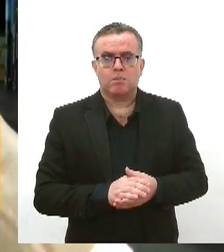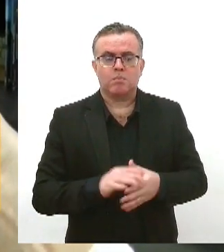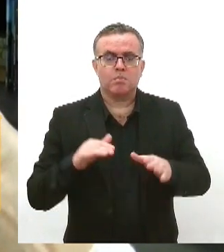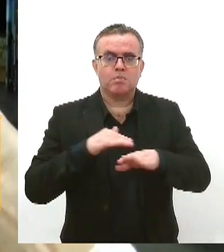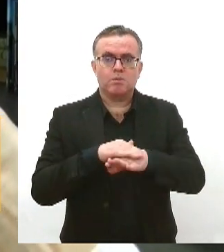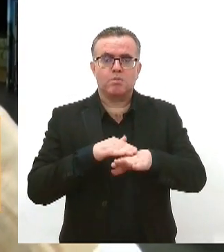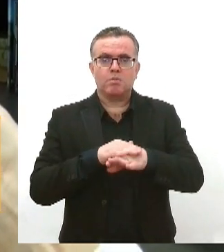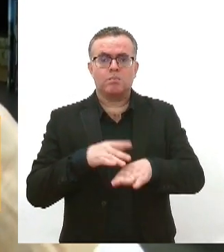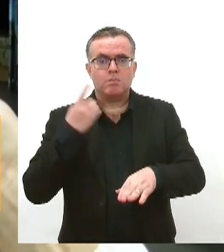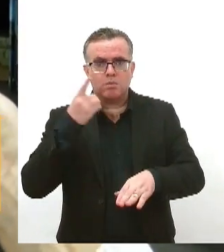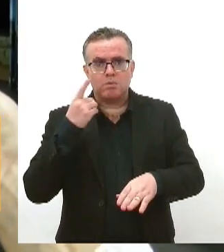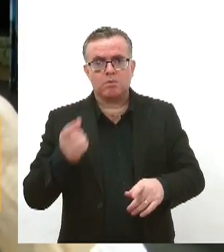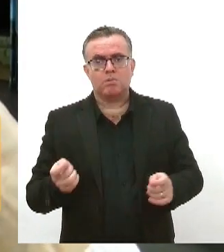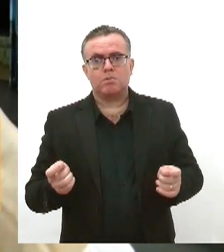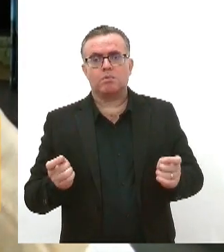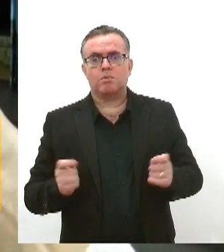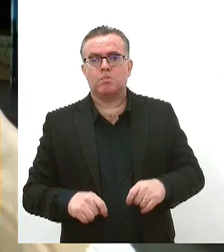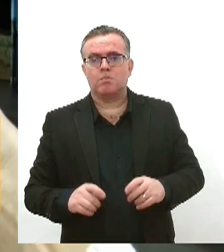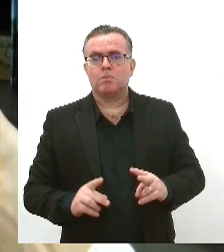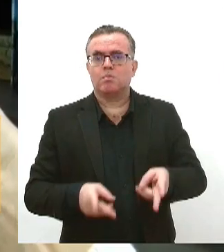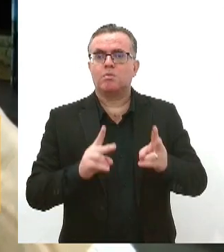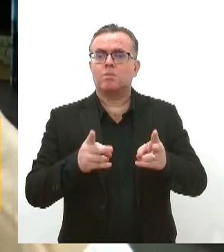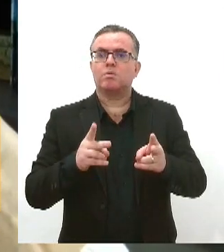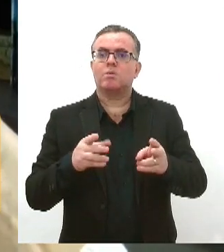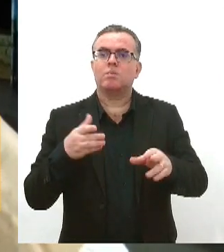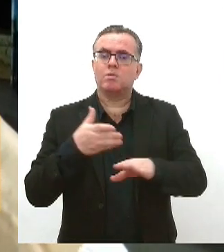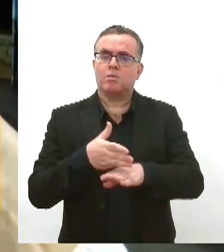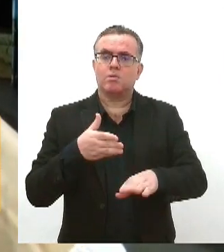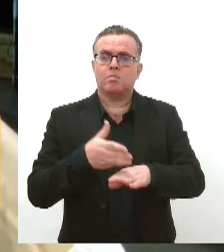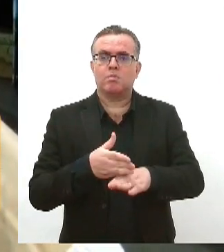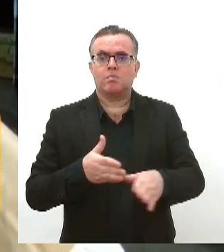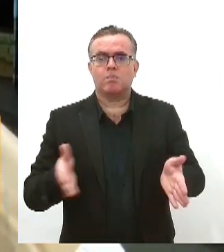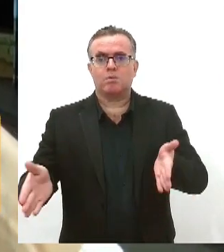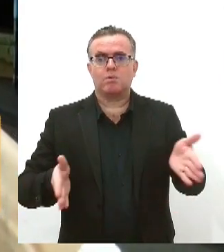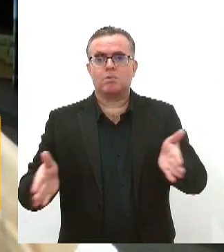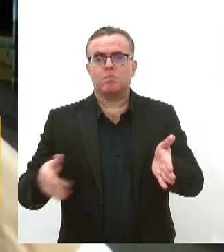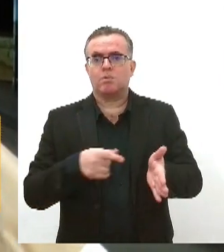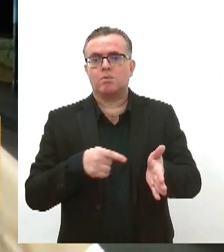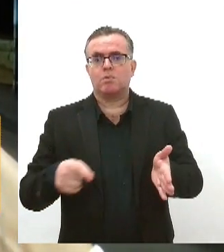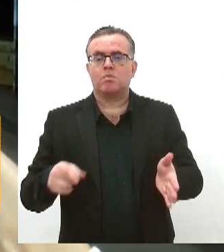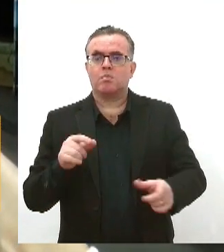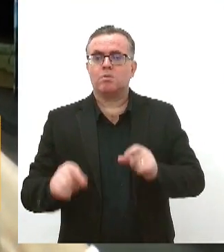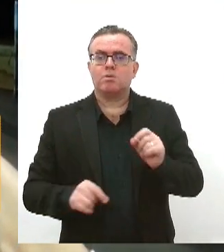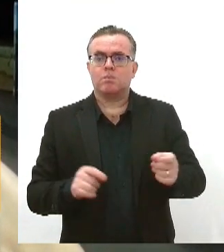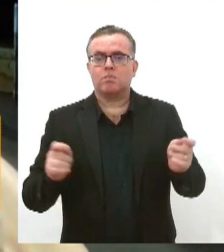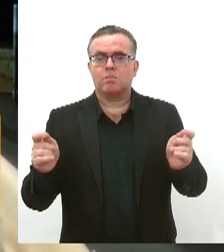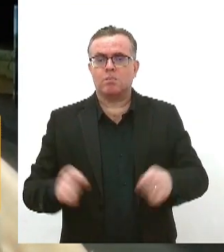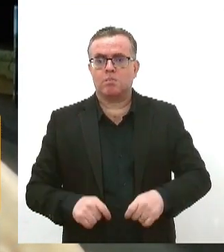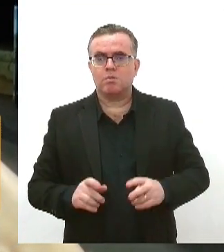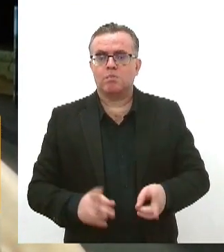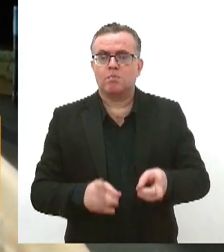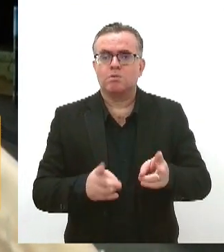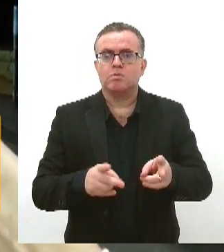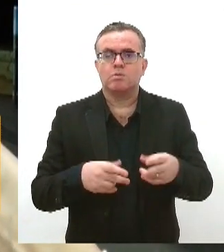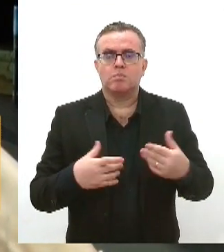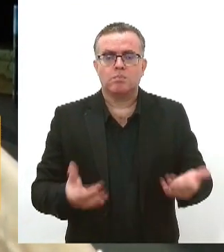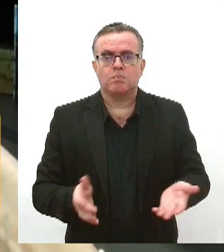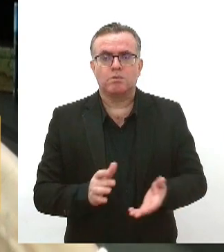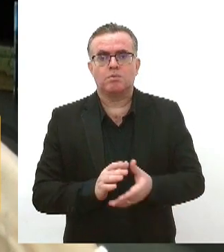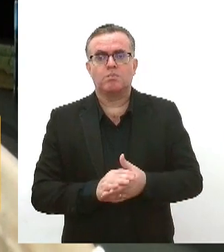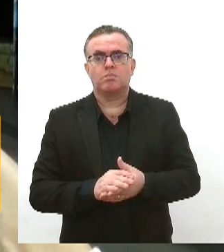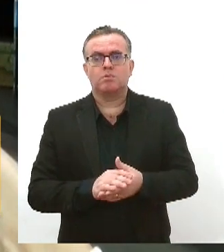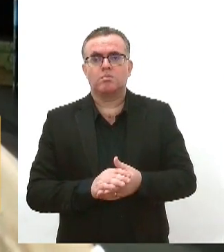possa intermediar, né, nesse curto período de tempo que a gente tem para aprovar essa nova lei, para tentar chegar no acordo dos